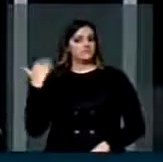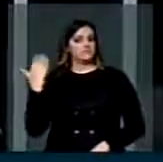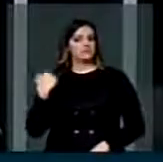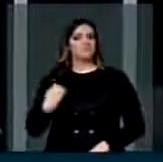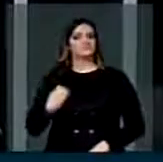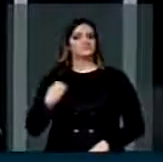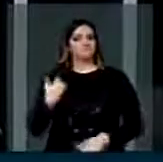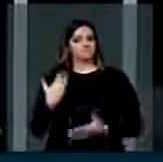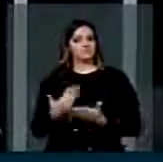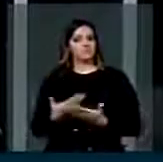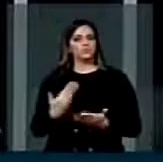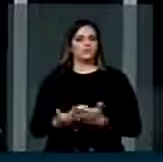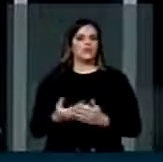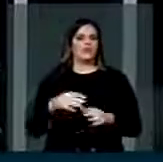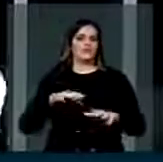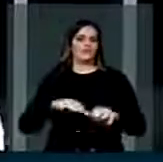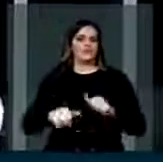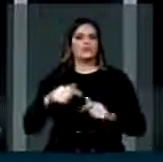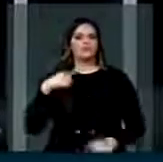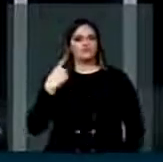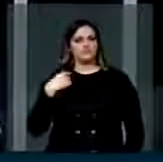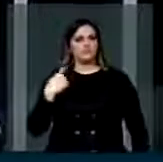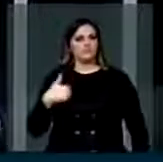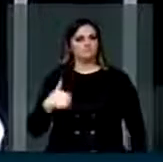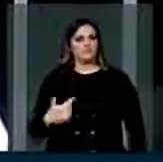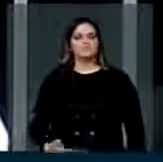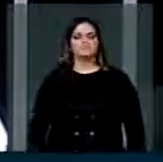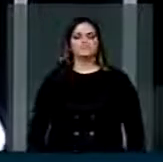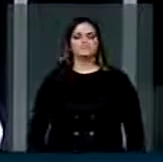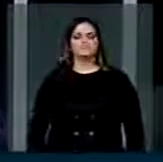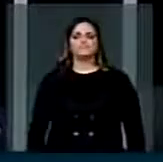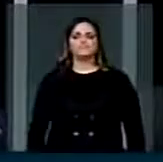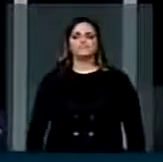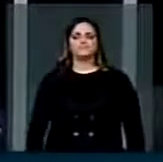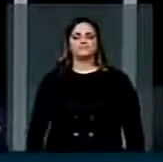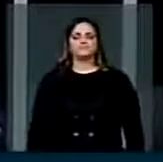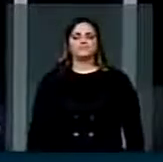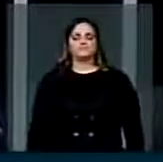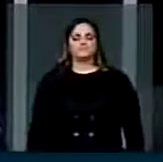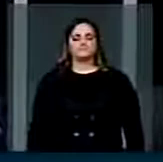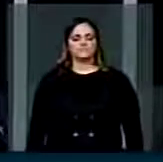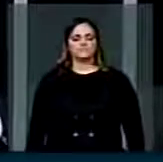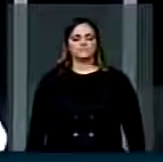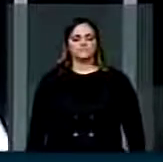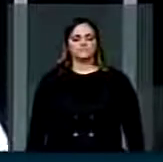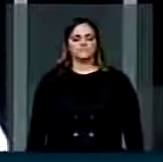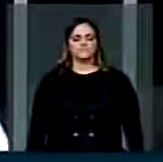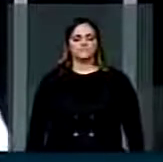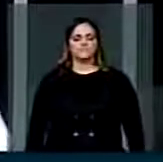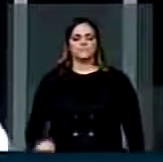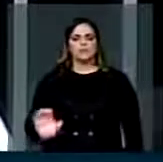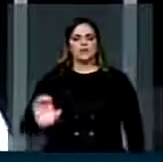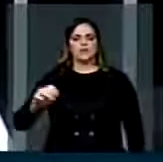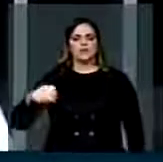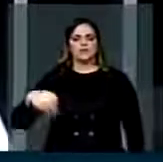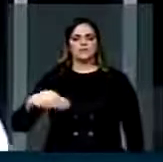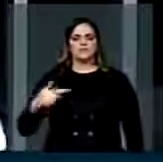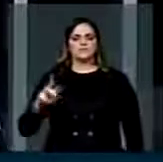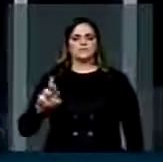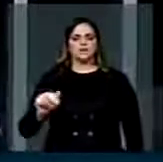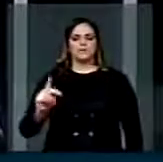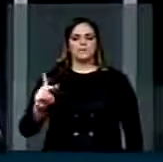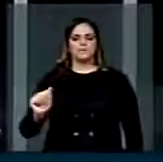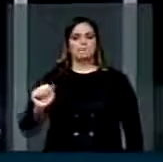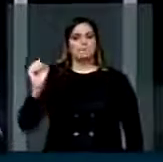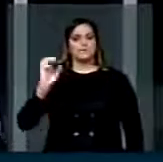de me formar em Direito. Consegui recurso também, senhor presidente, para a Embrapa Nacional, que é uma